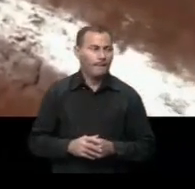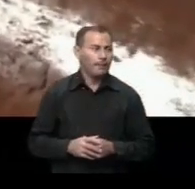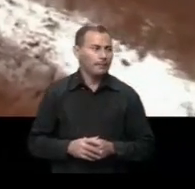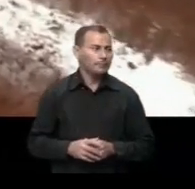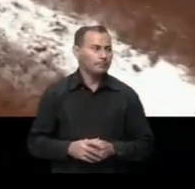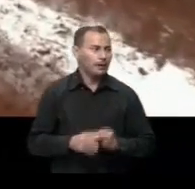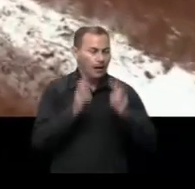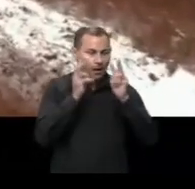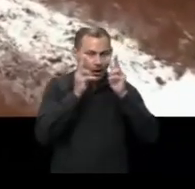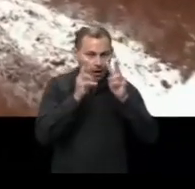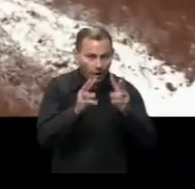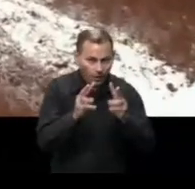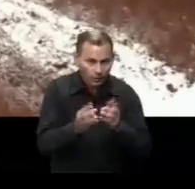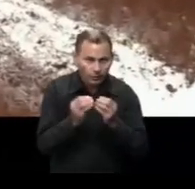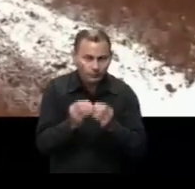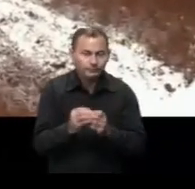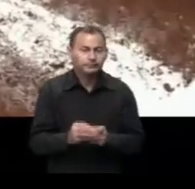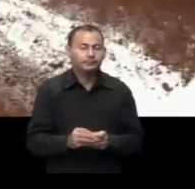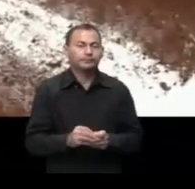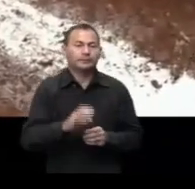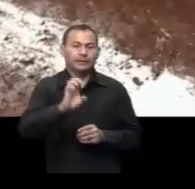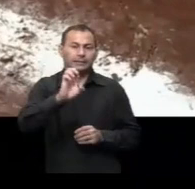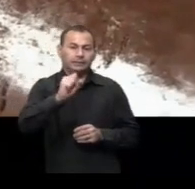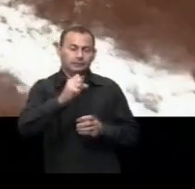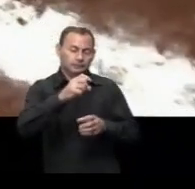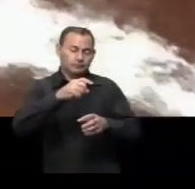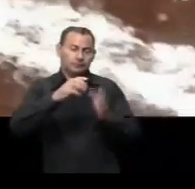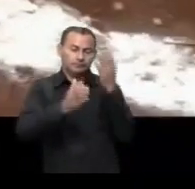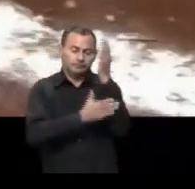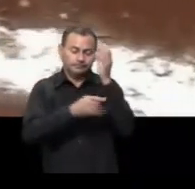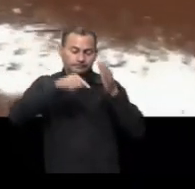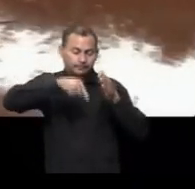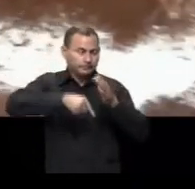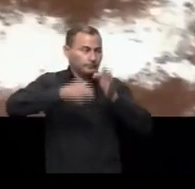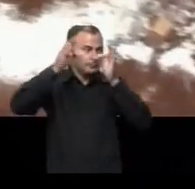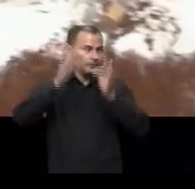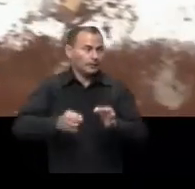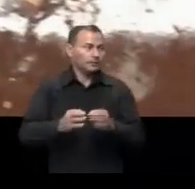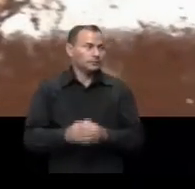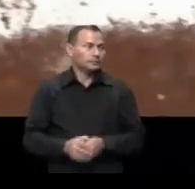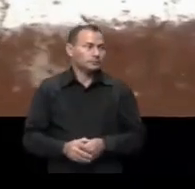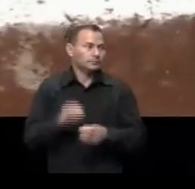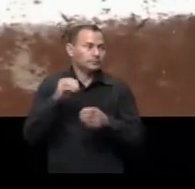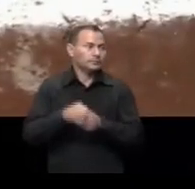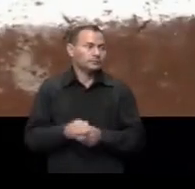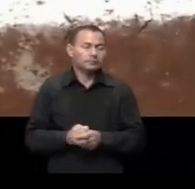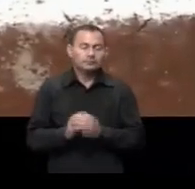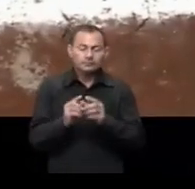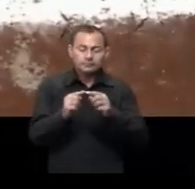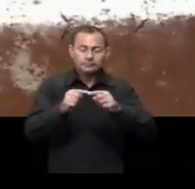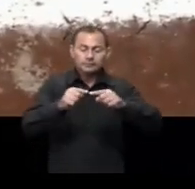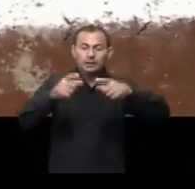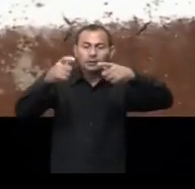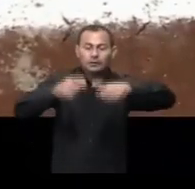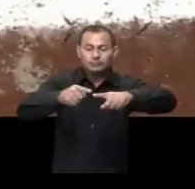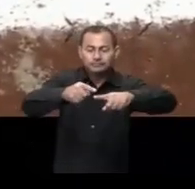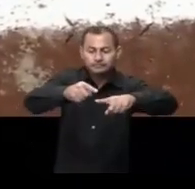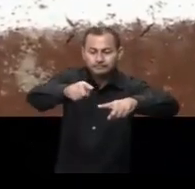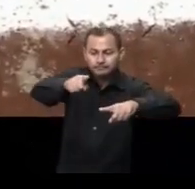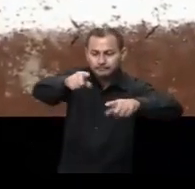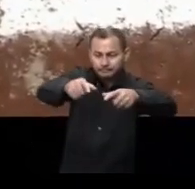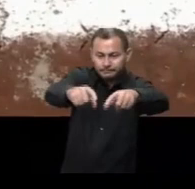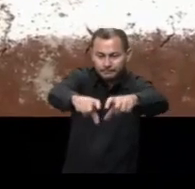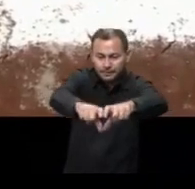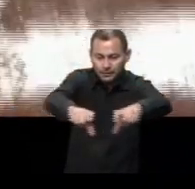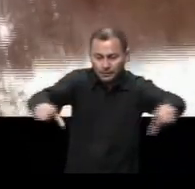Então, repara como a estaca onde vai ser perfurada não ficou exatamente onde está locado esse eixo